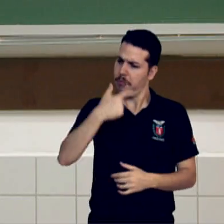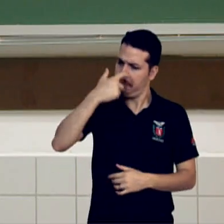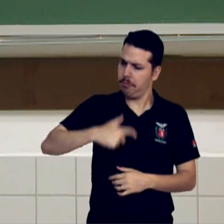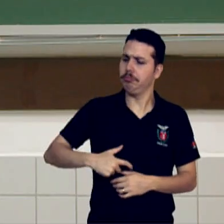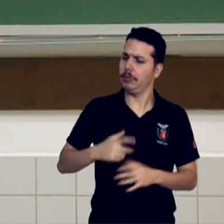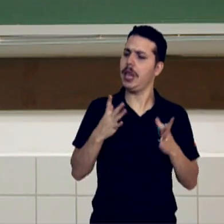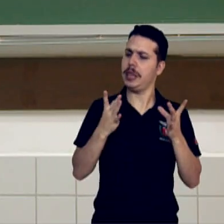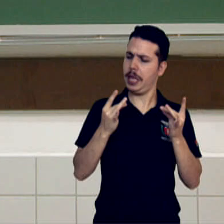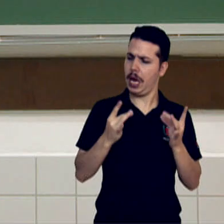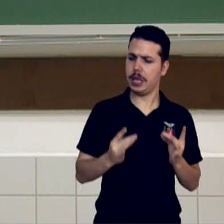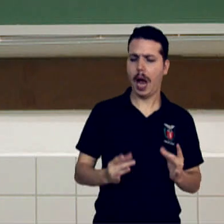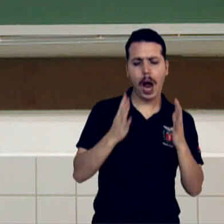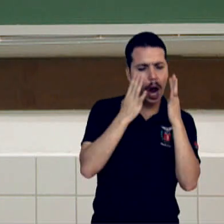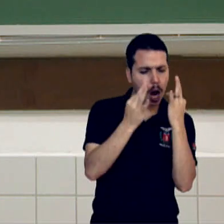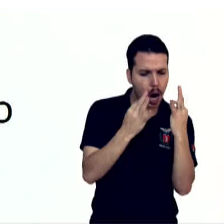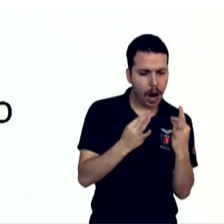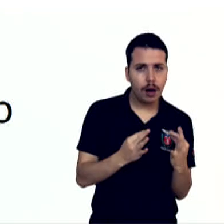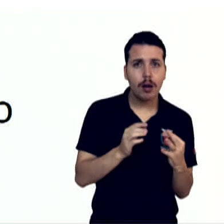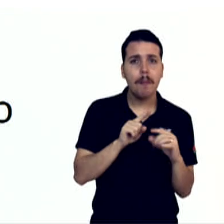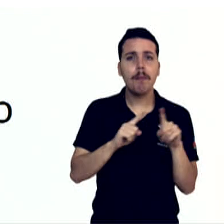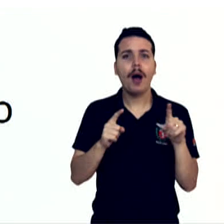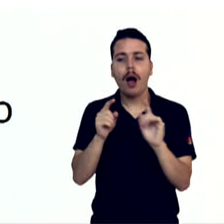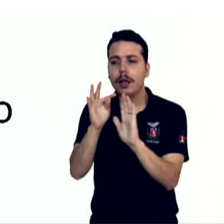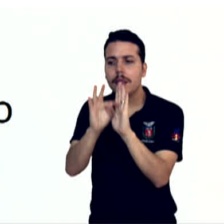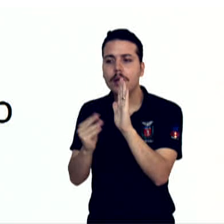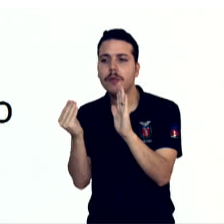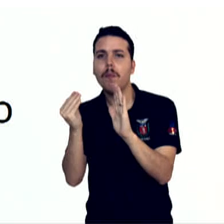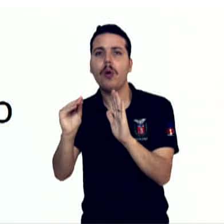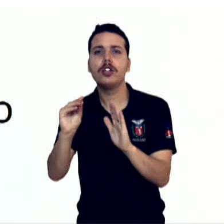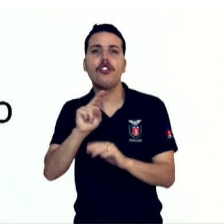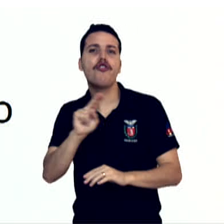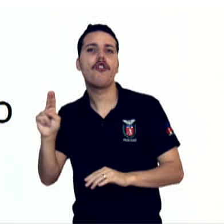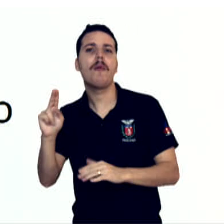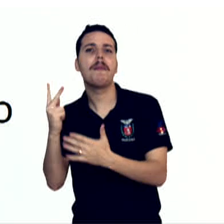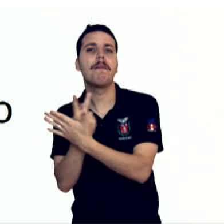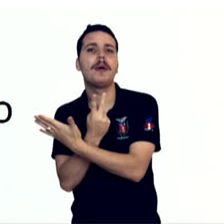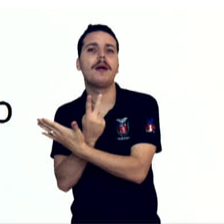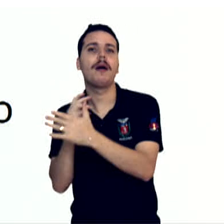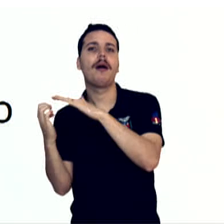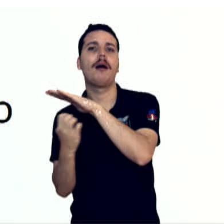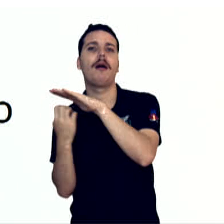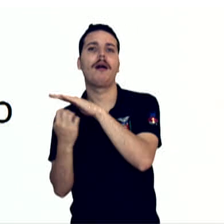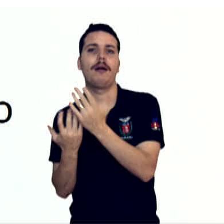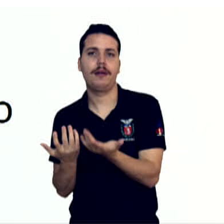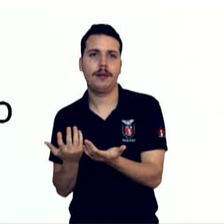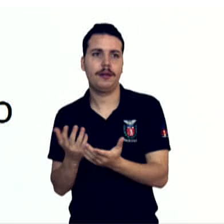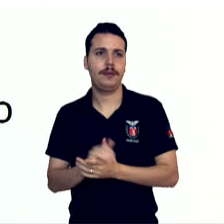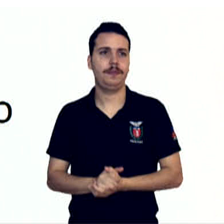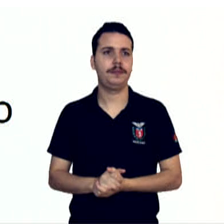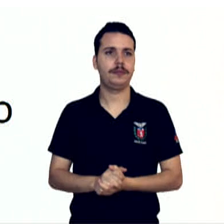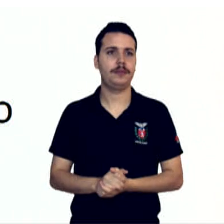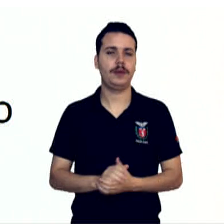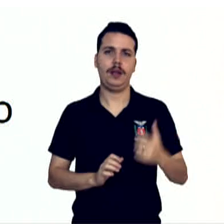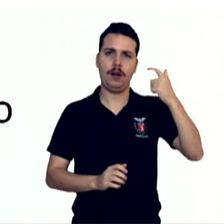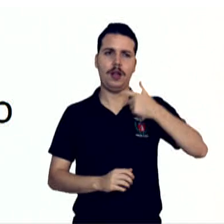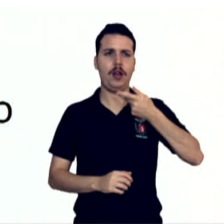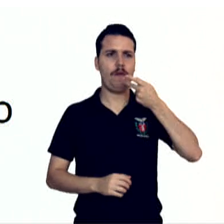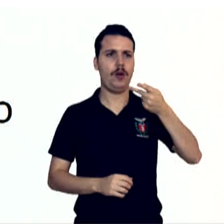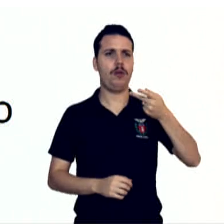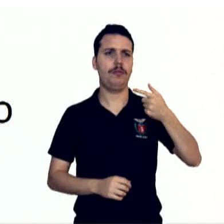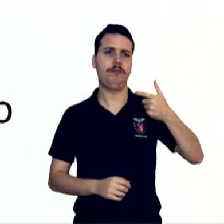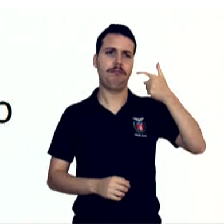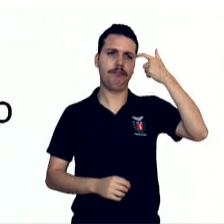erro justamente no nome da empresa. Um candidato disse que era um gênio e convidou a recrutadora